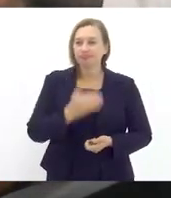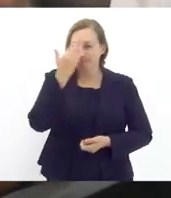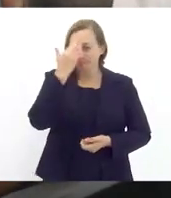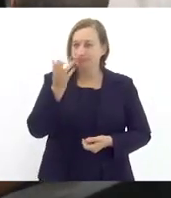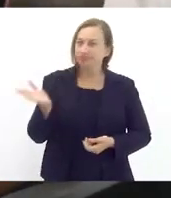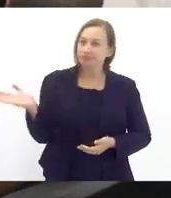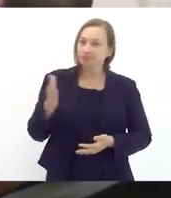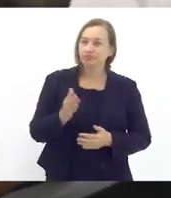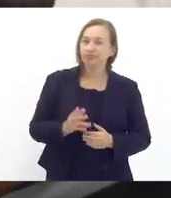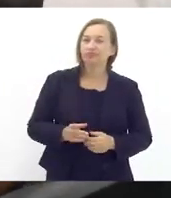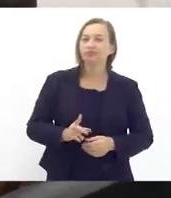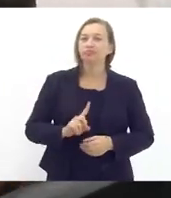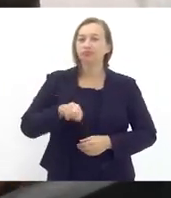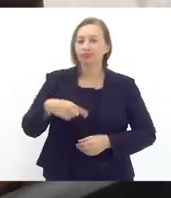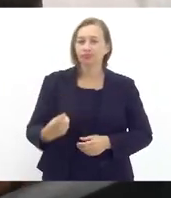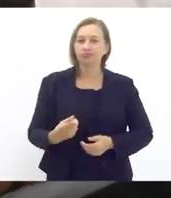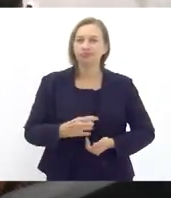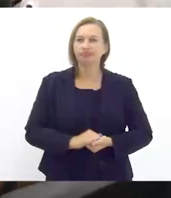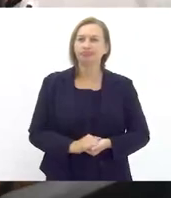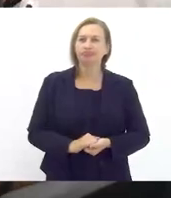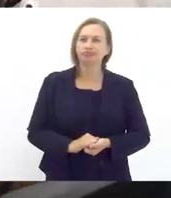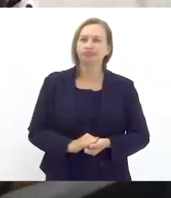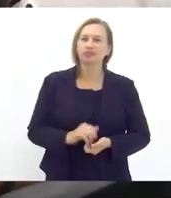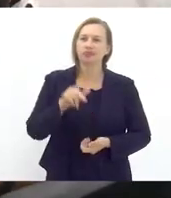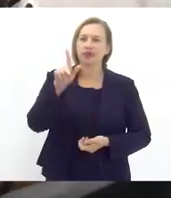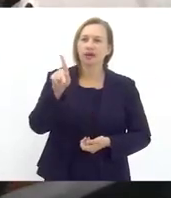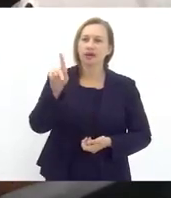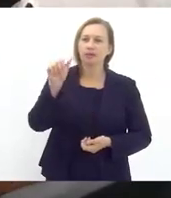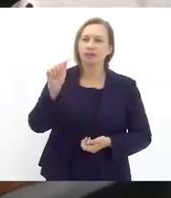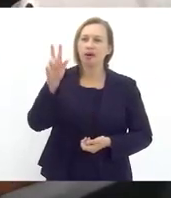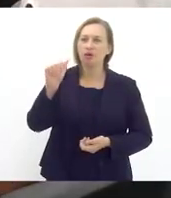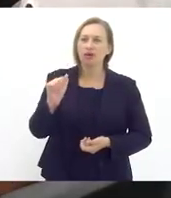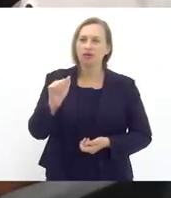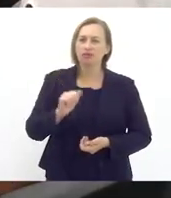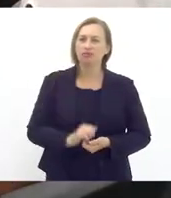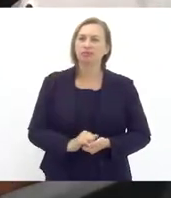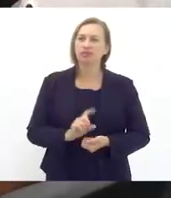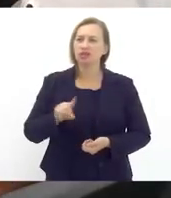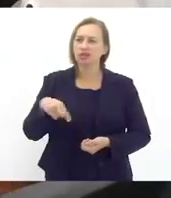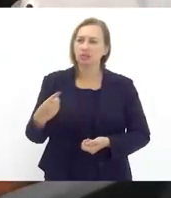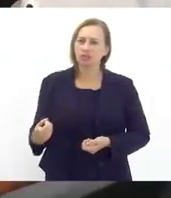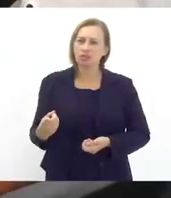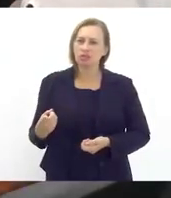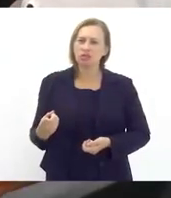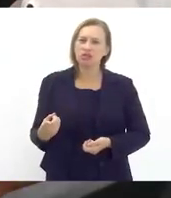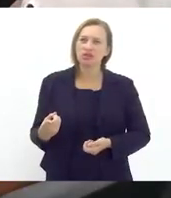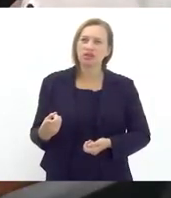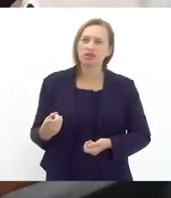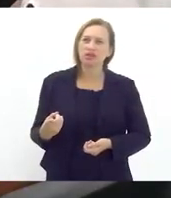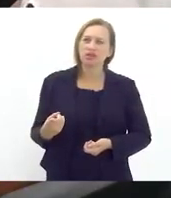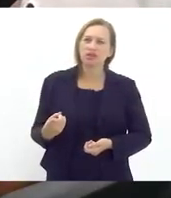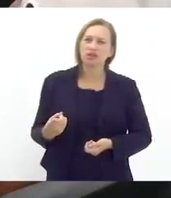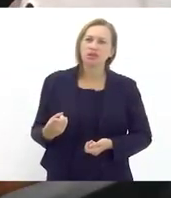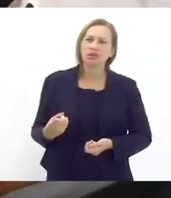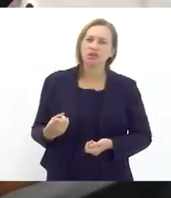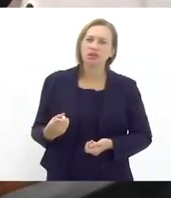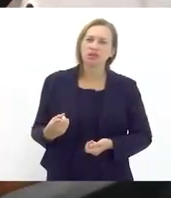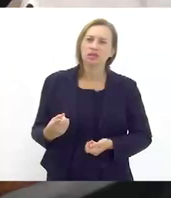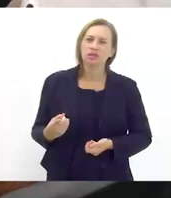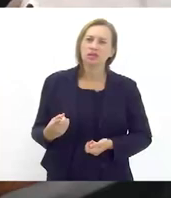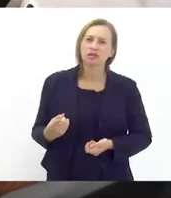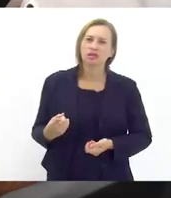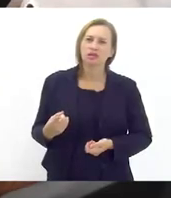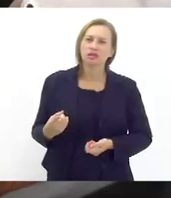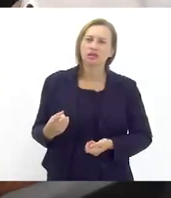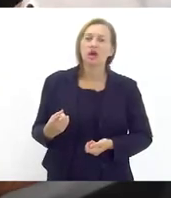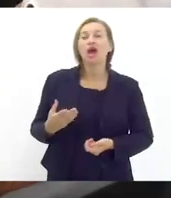em frente o próximo inscrito Paula Moura e na sequência depois da Paula Moura é a minha